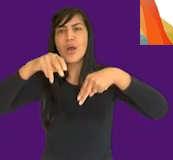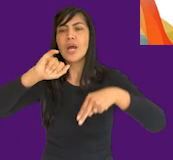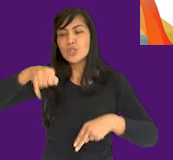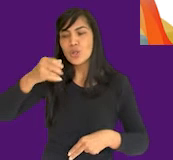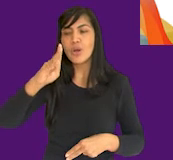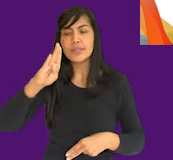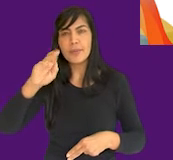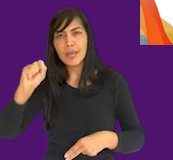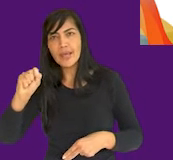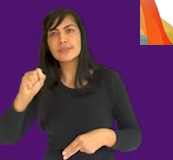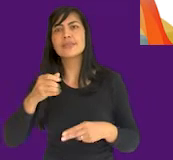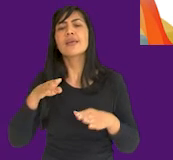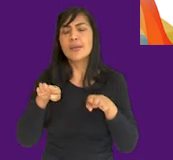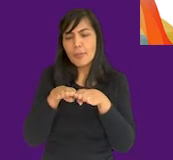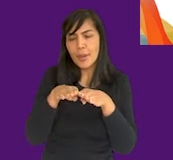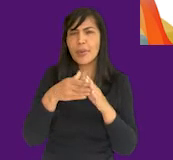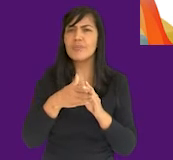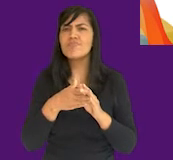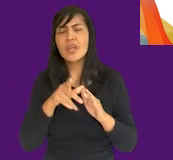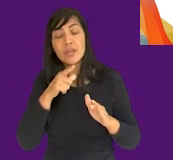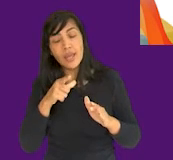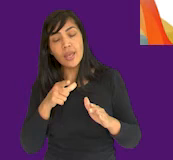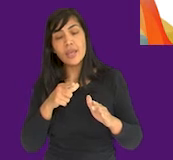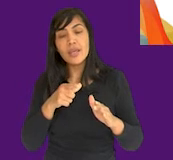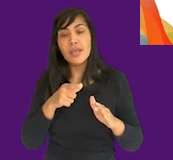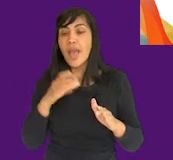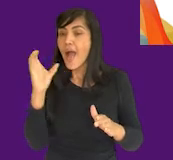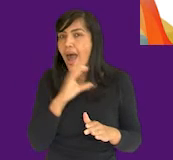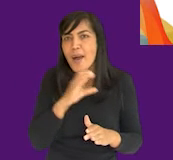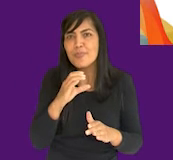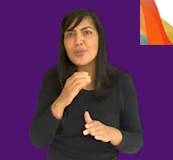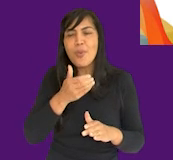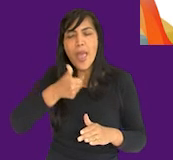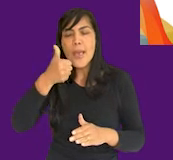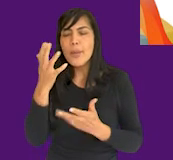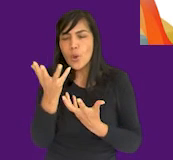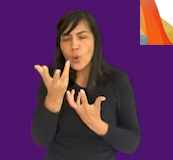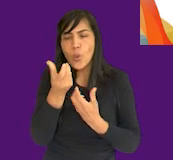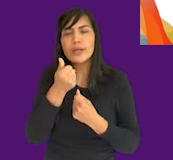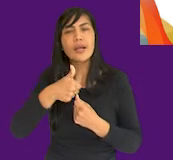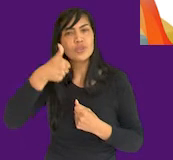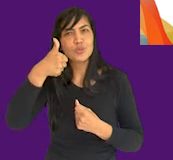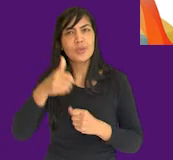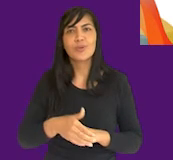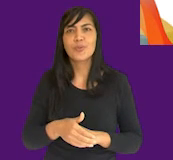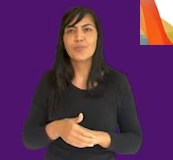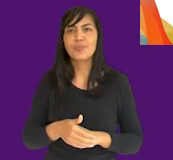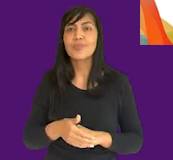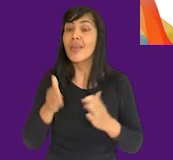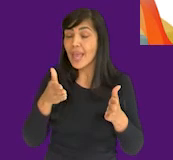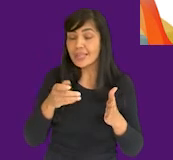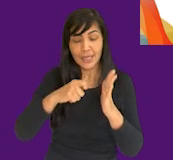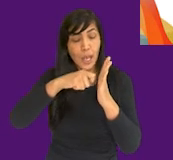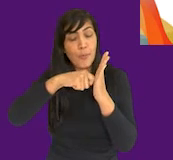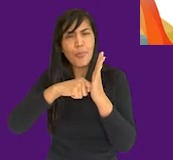a JBS também é que a gente entrega o resultado de forma mais barato mais rápido e melhor também bem é